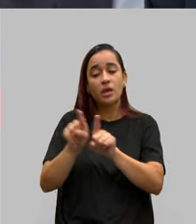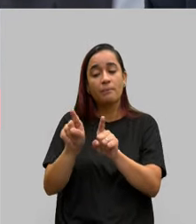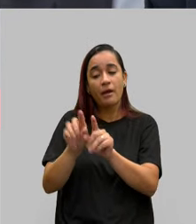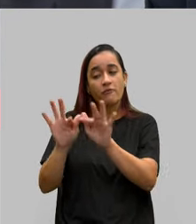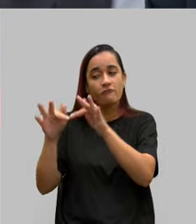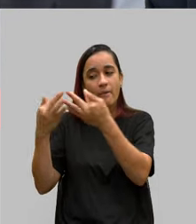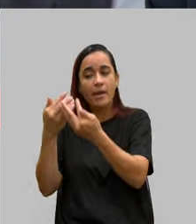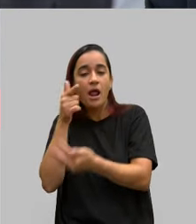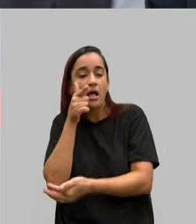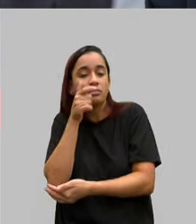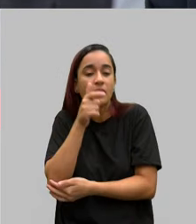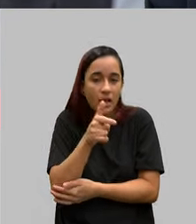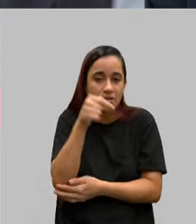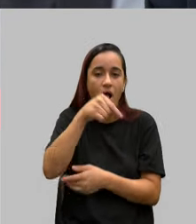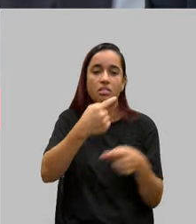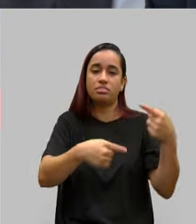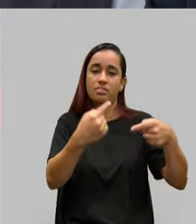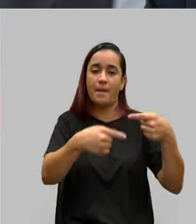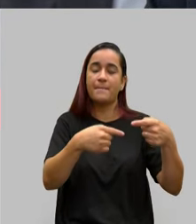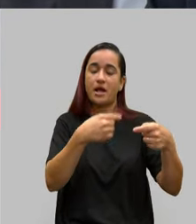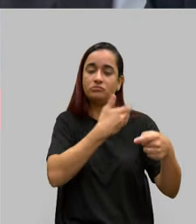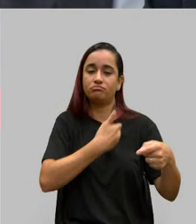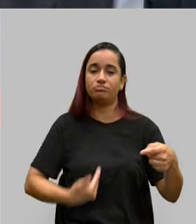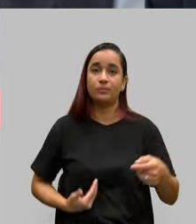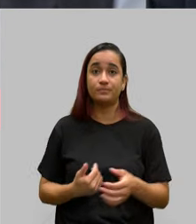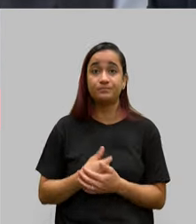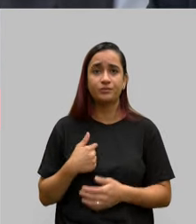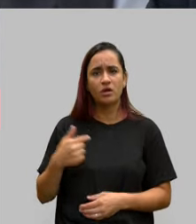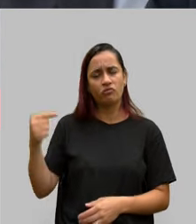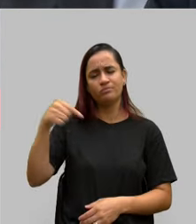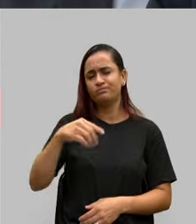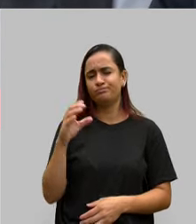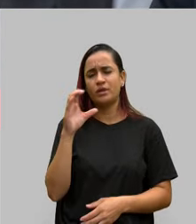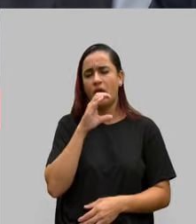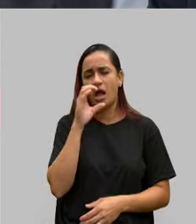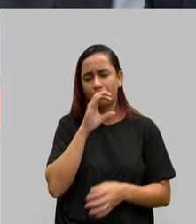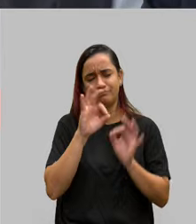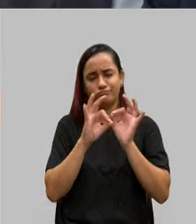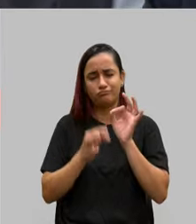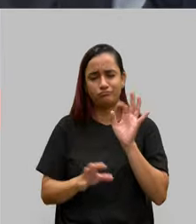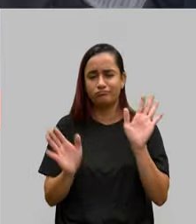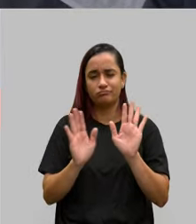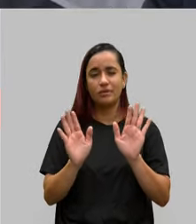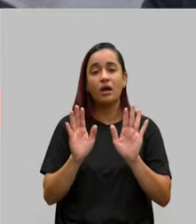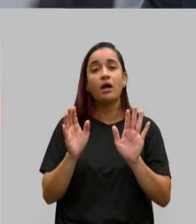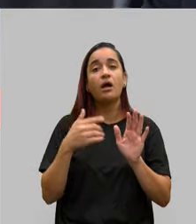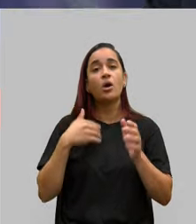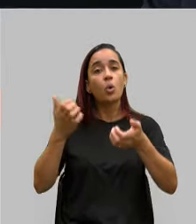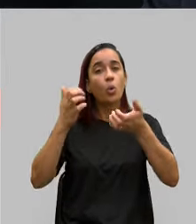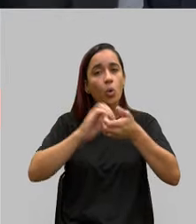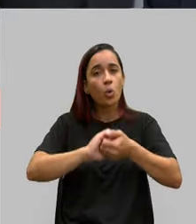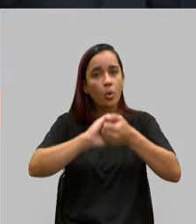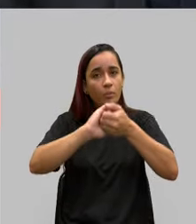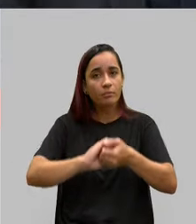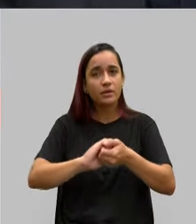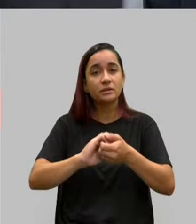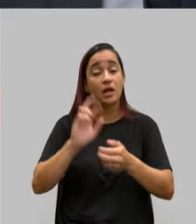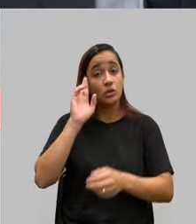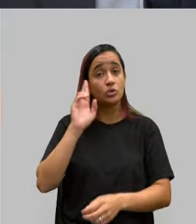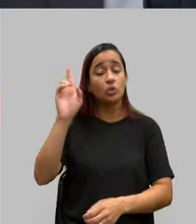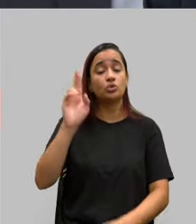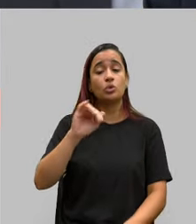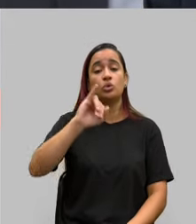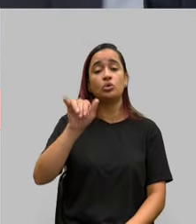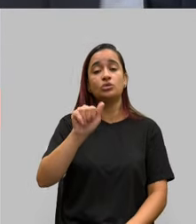público eh eu trago aqui Breves palavras o cumprimento do nosso Procurador Geral de justiça Dr Jarba Soares Júnior